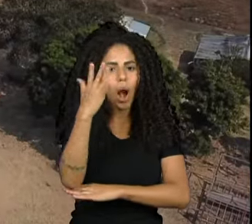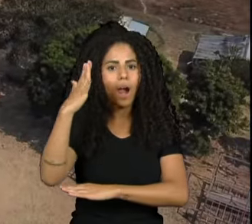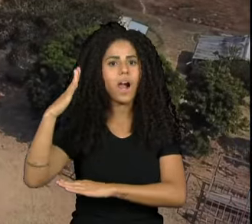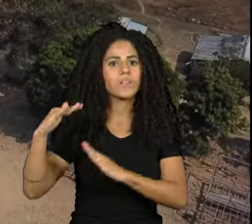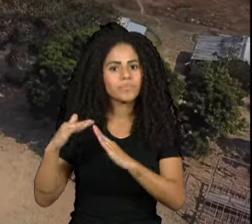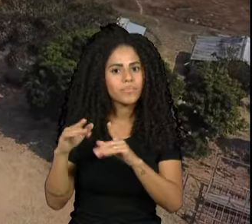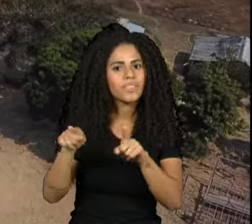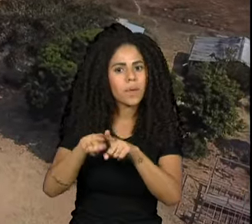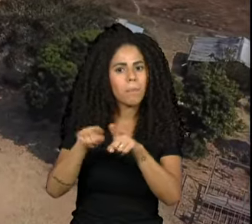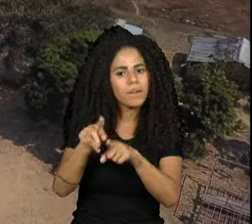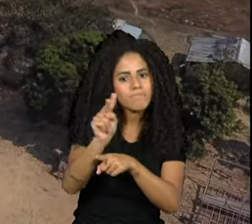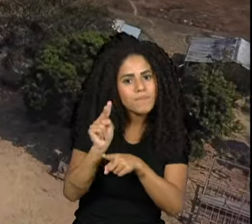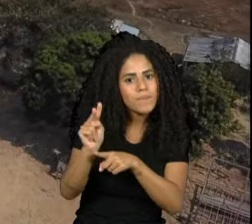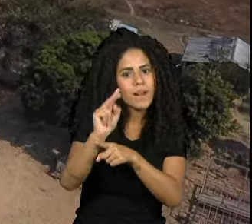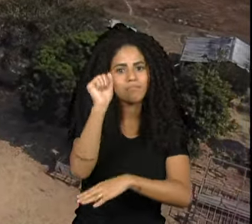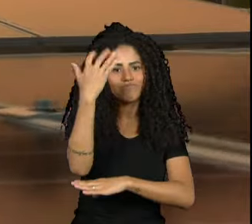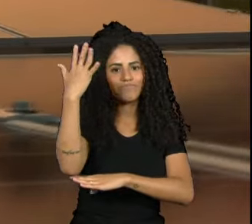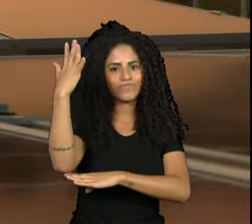manter a floresta em pé.